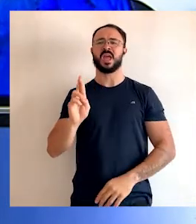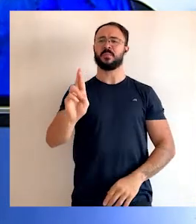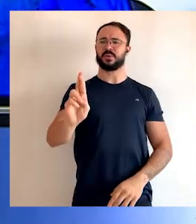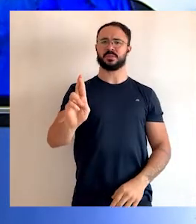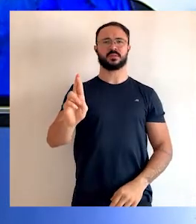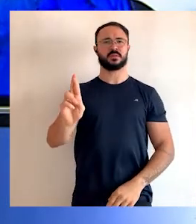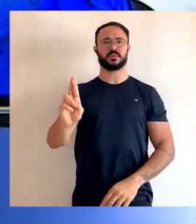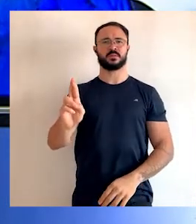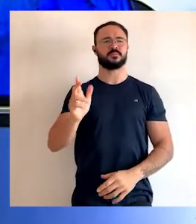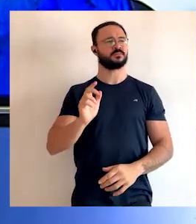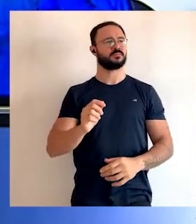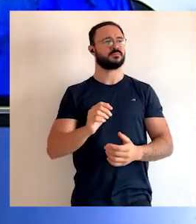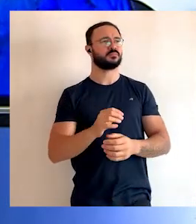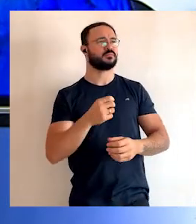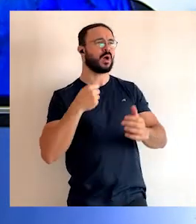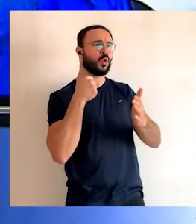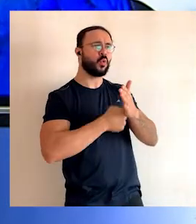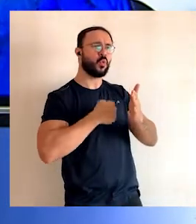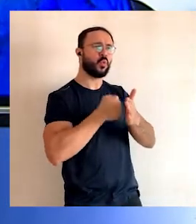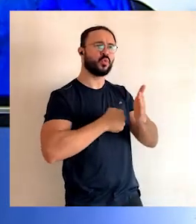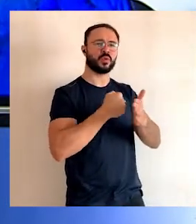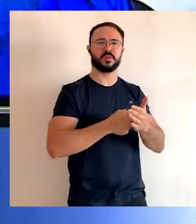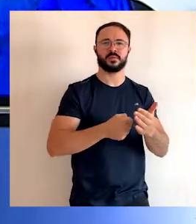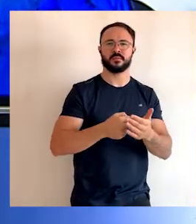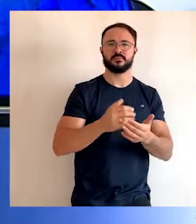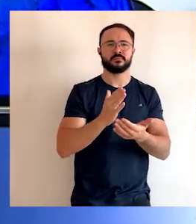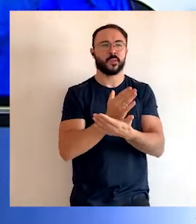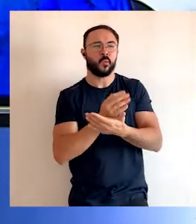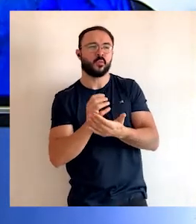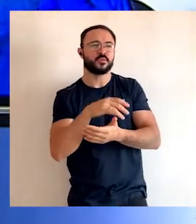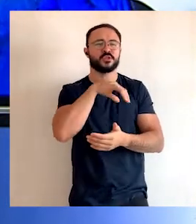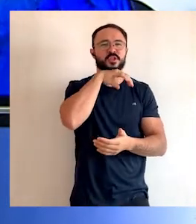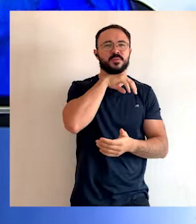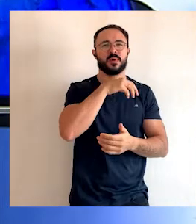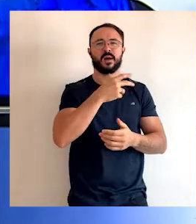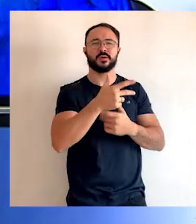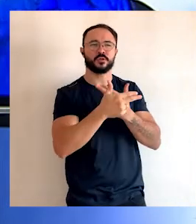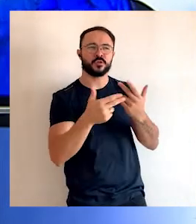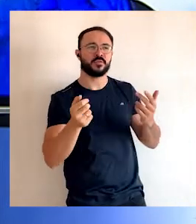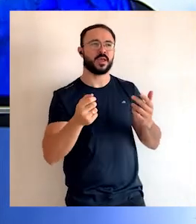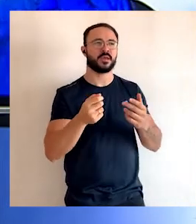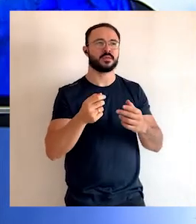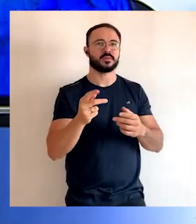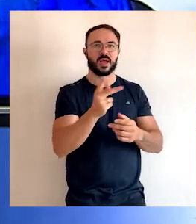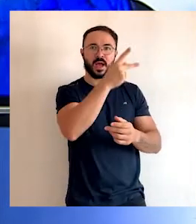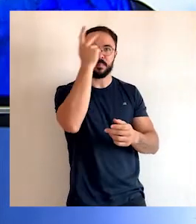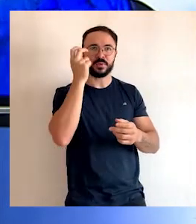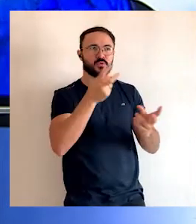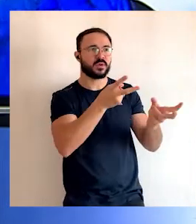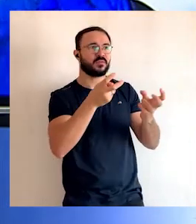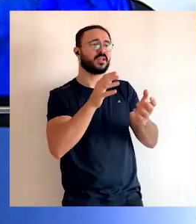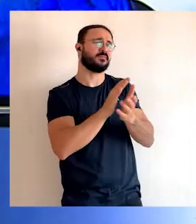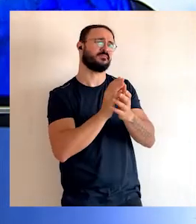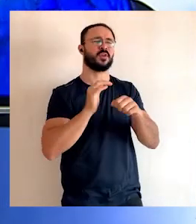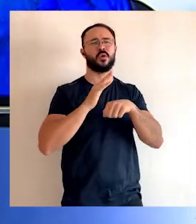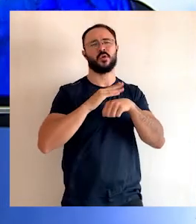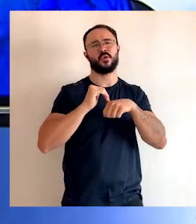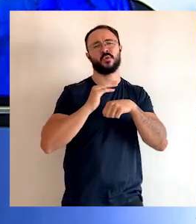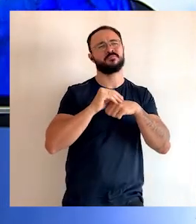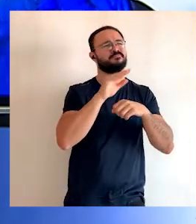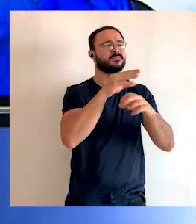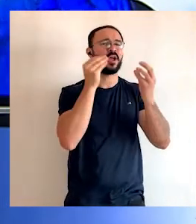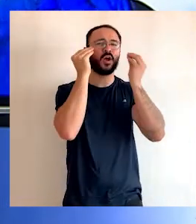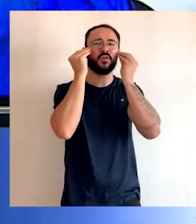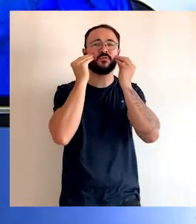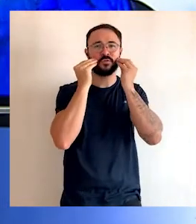são muito simpáticos, carismáticos, à visão da população, ou que estão ameaçados de extinção, tem algum problema relacionado